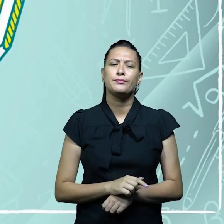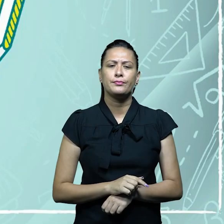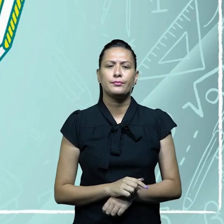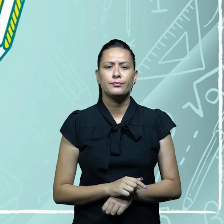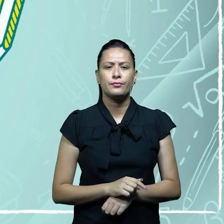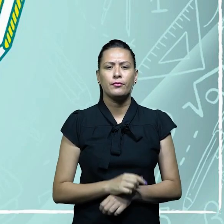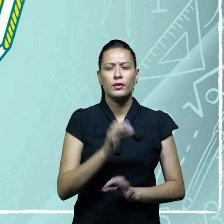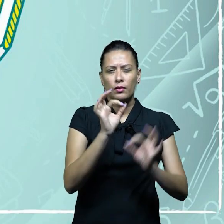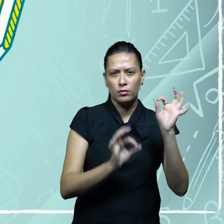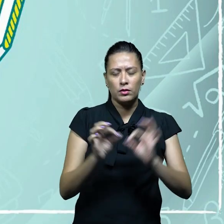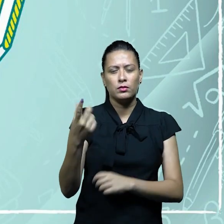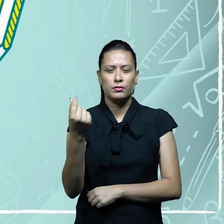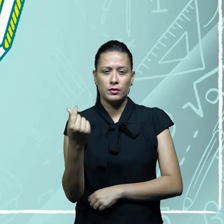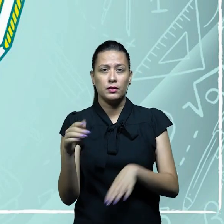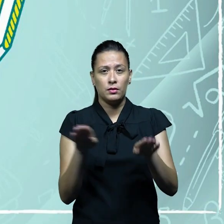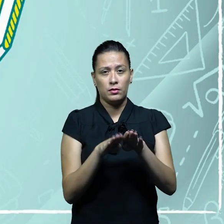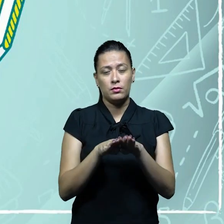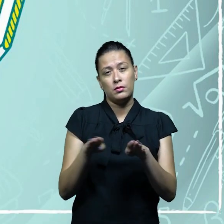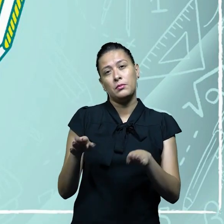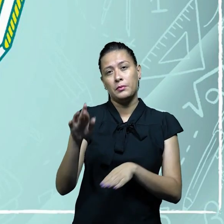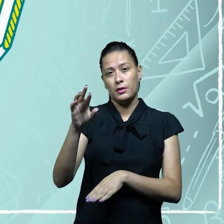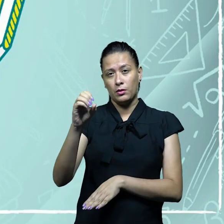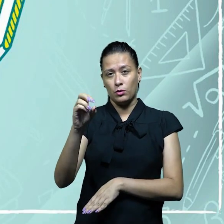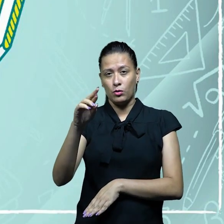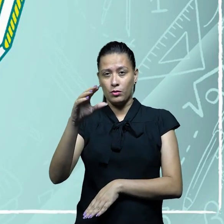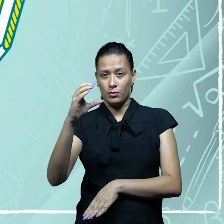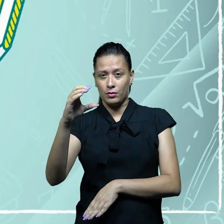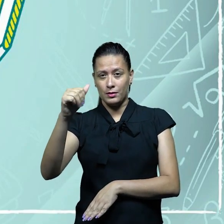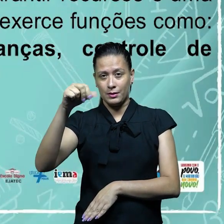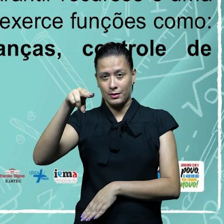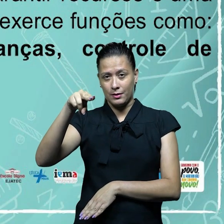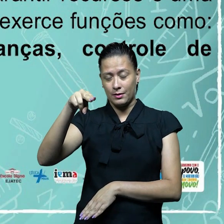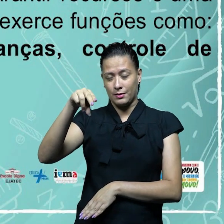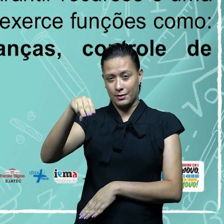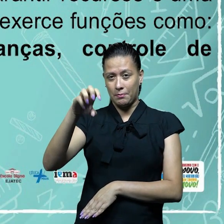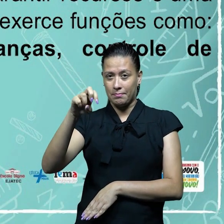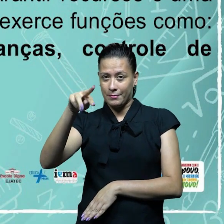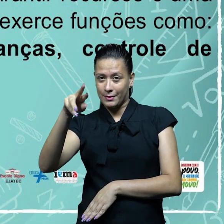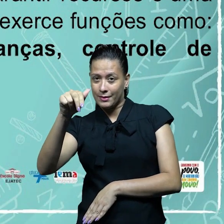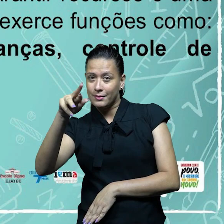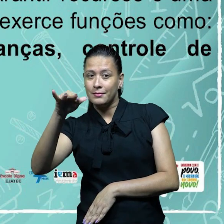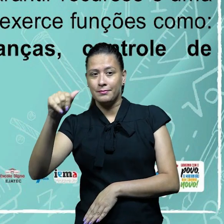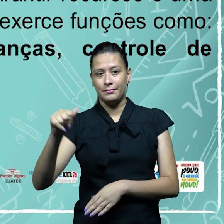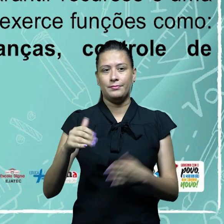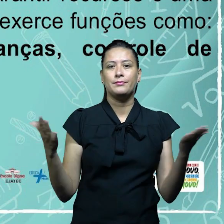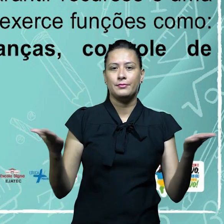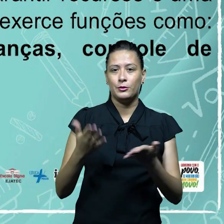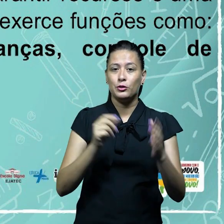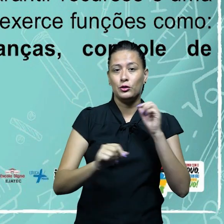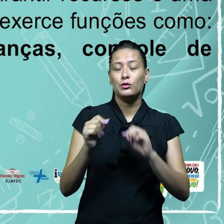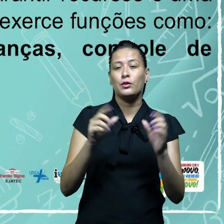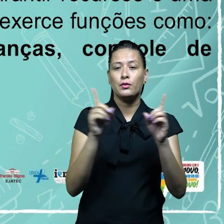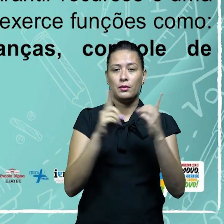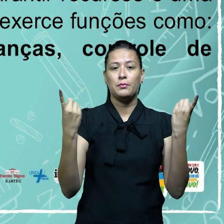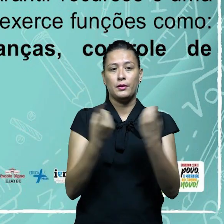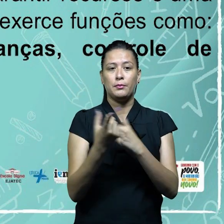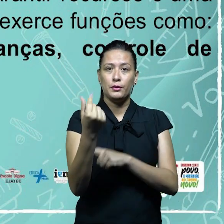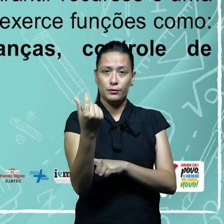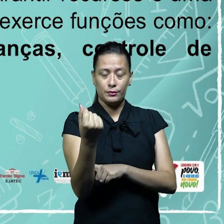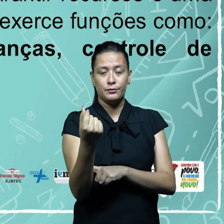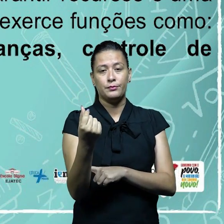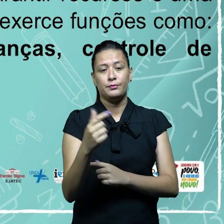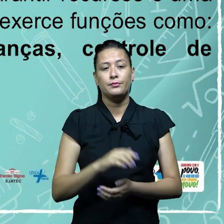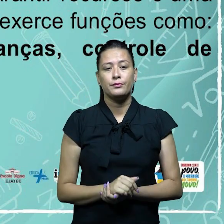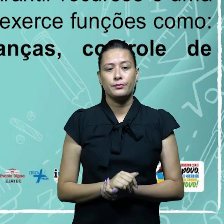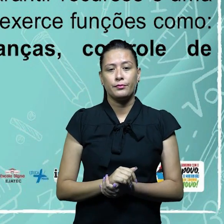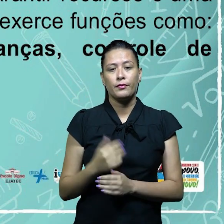Gestão Financeira e Orçamentária. Ok? Vamos lá? Tá? O setor financeiro, responsável pelo desempenho e